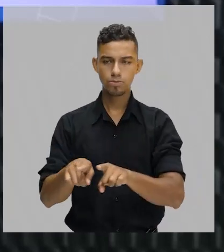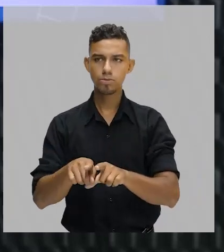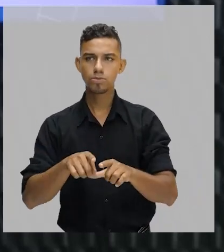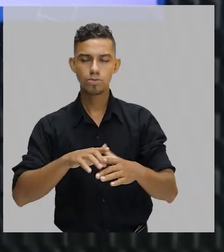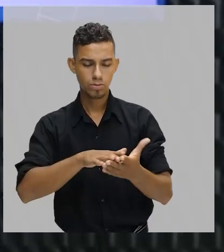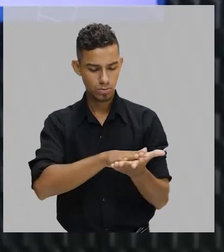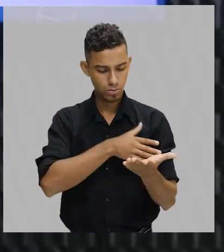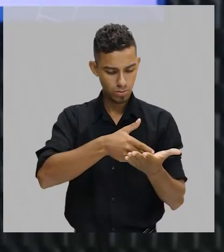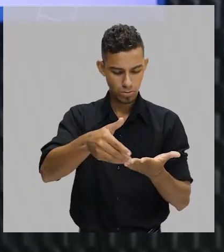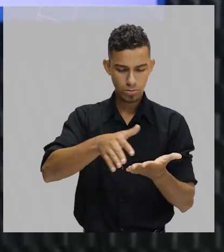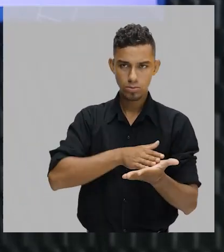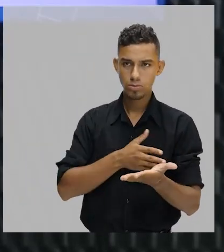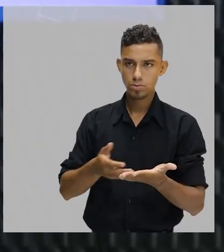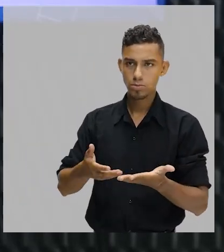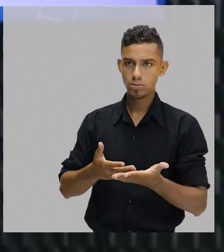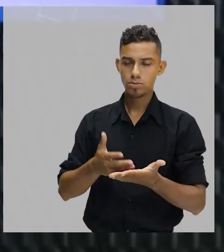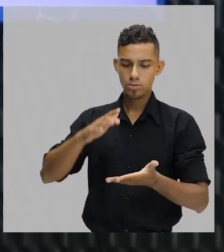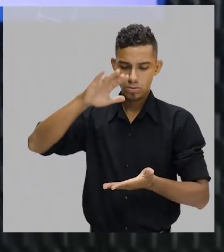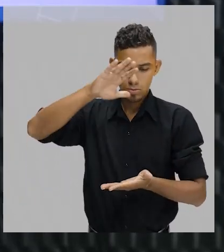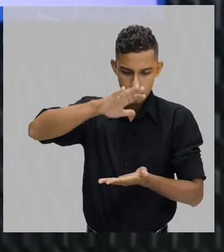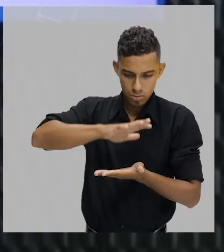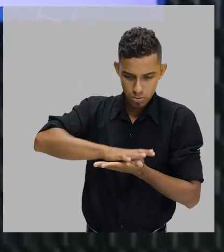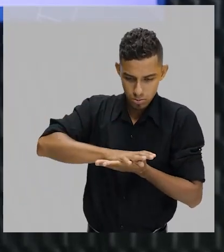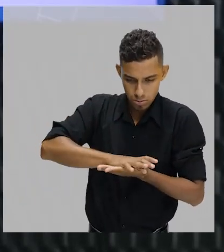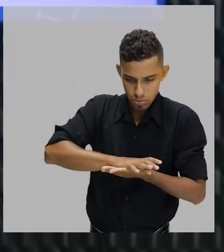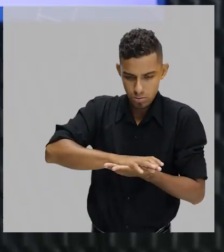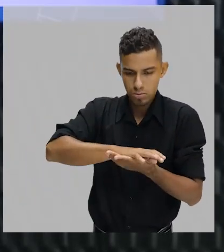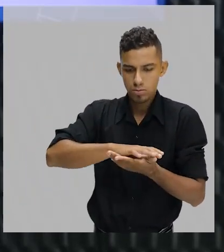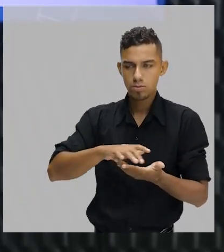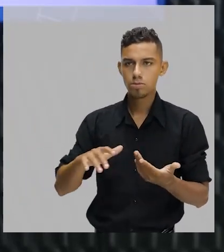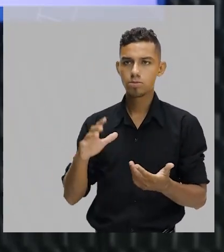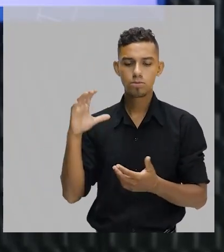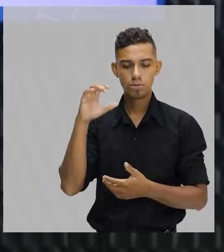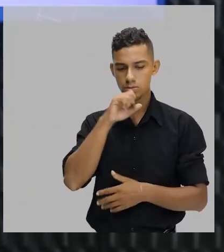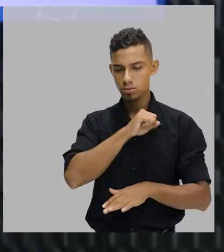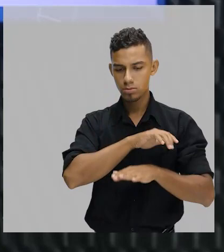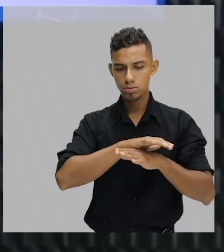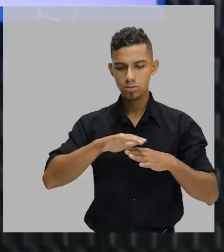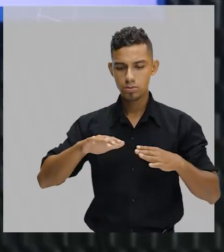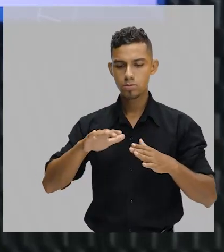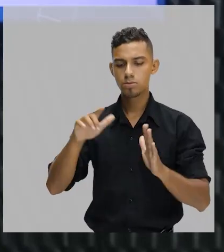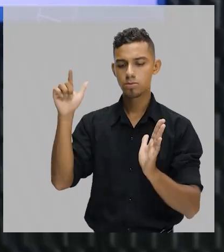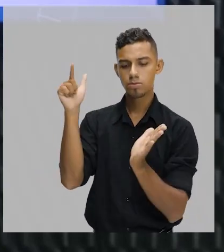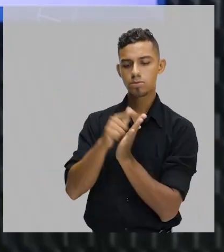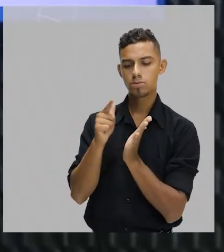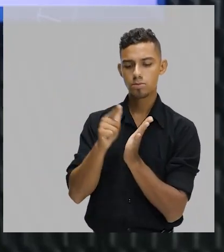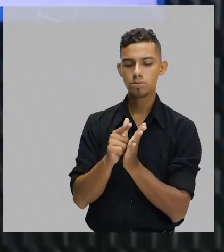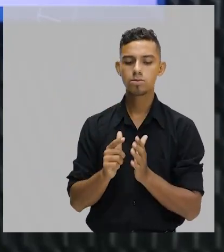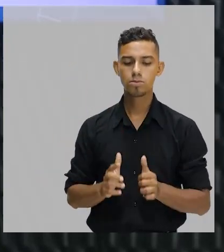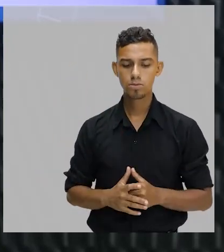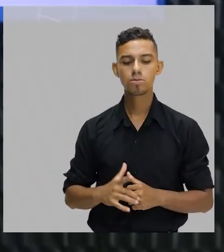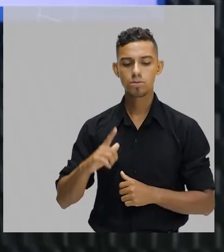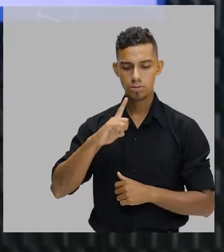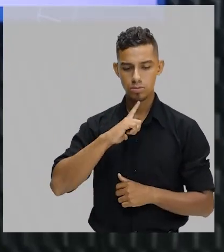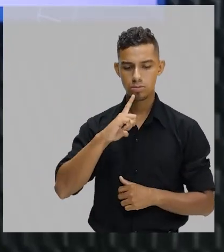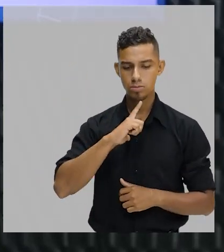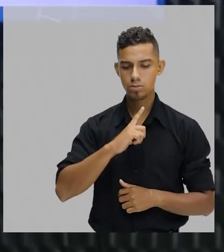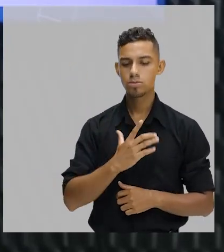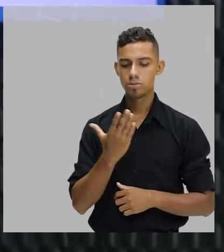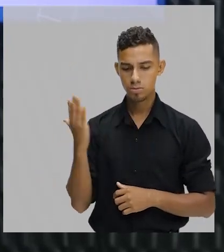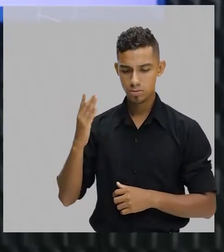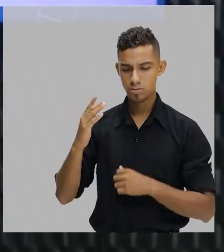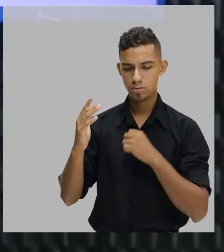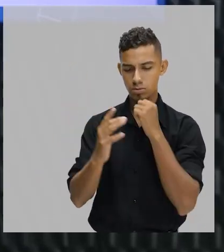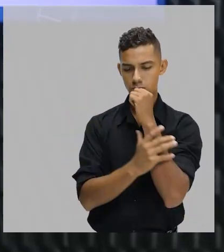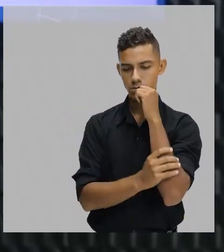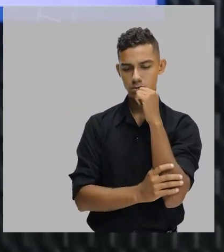tinta em cima e vou prensar sobre essa camada de tinta bem rasa uma folha de papel. Aí eu tenho uma